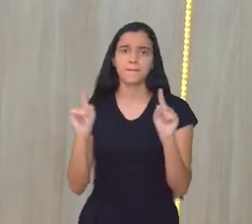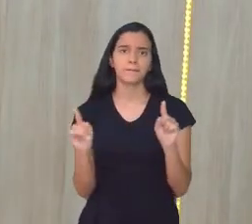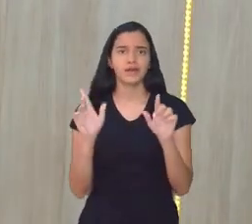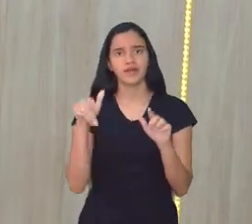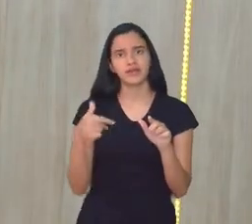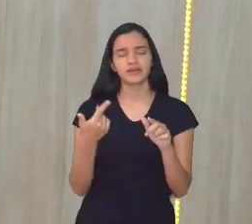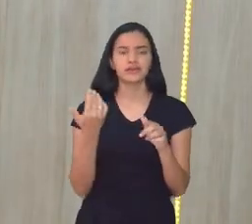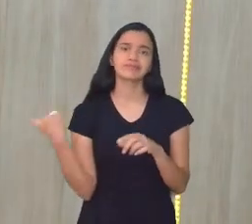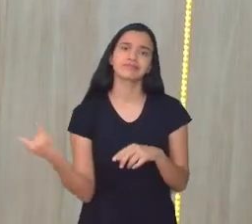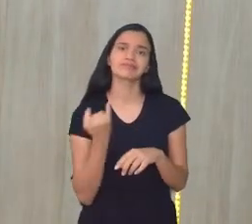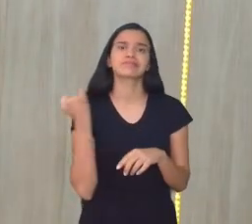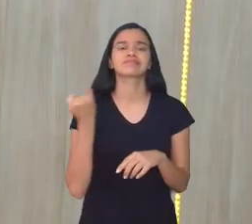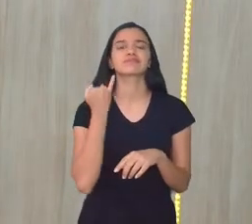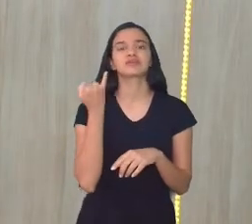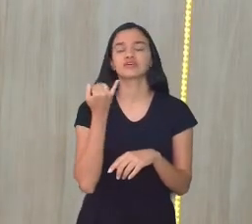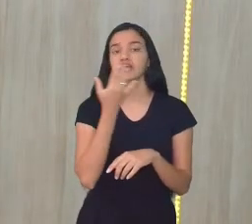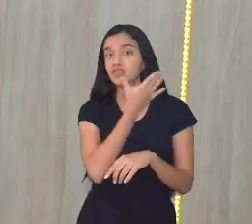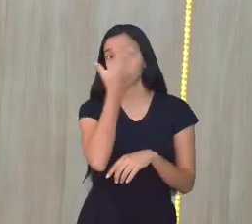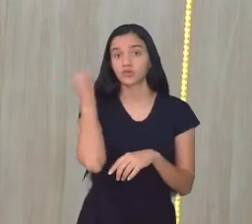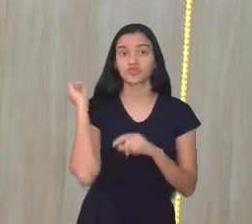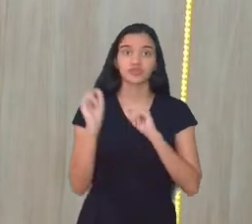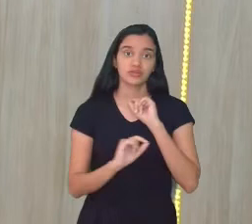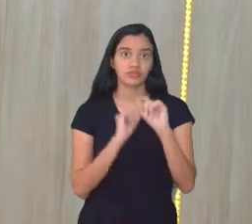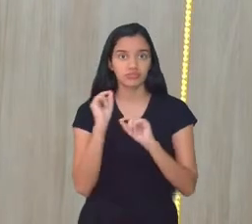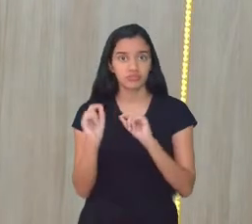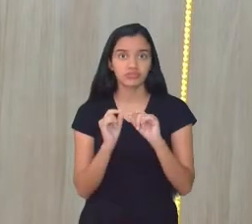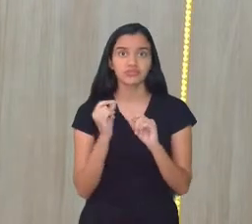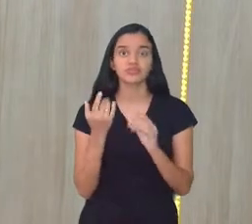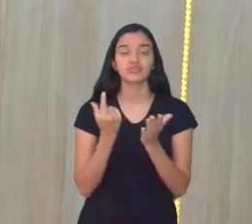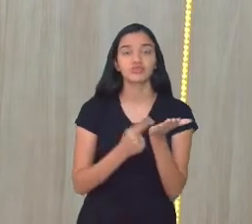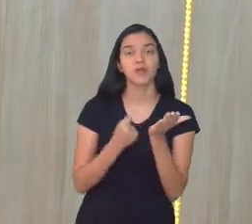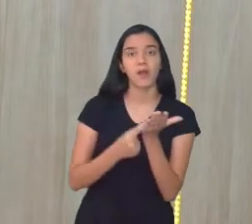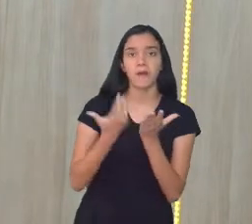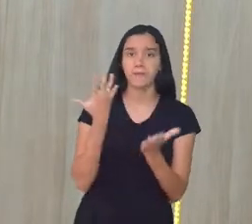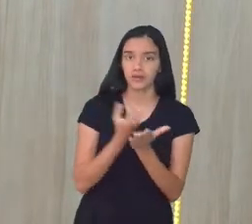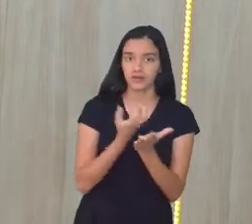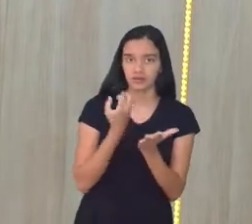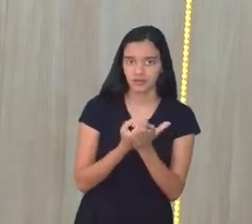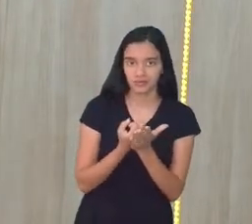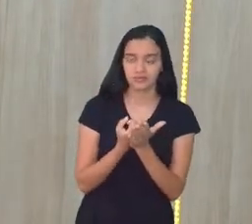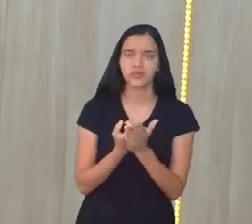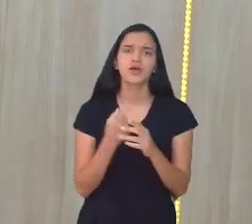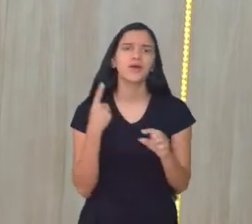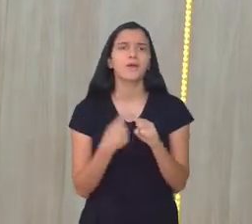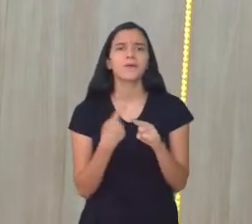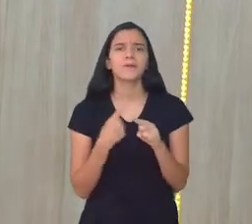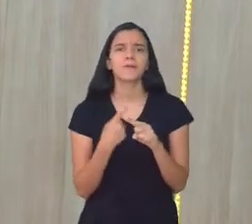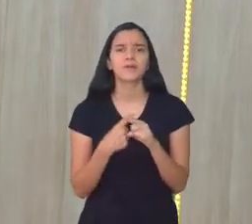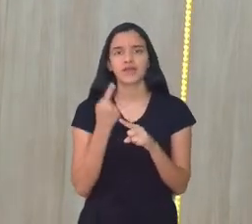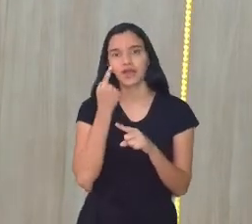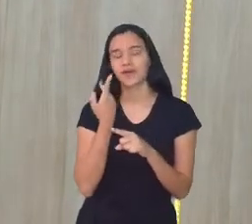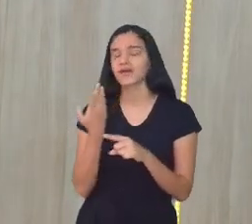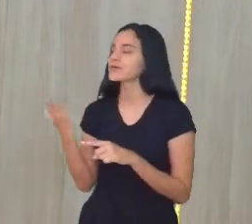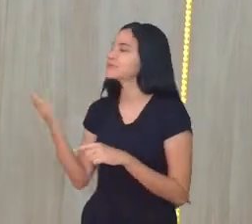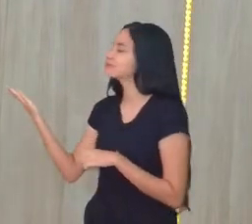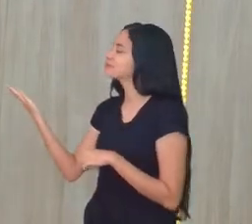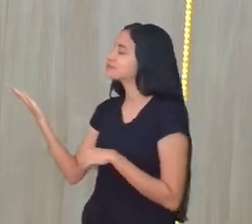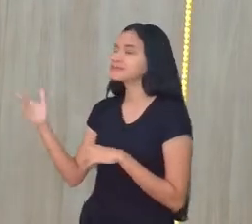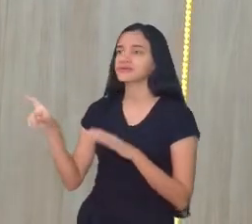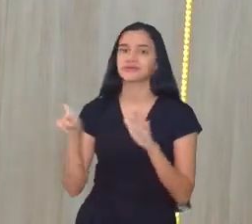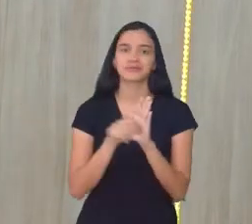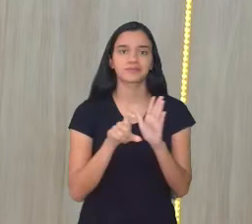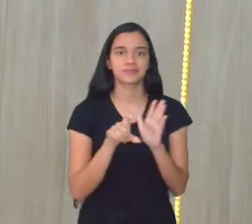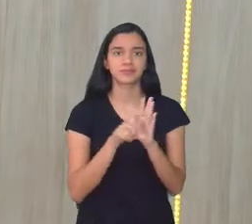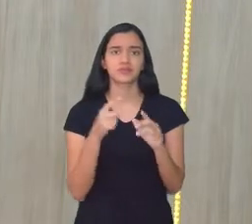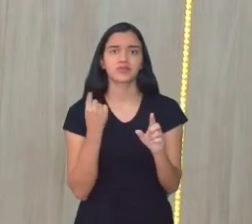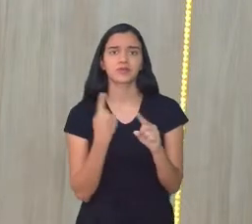mas é importante não esquecer de baixar o aplicativo. Por quê? Olha o QR Code aqui.